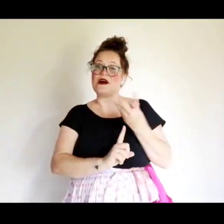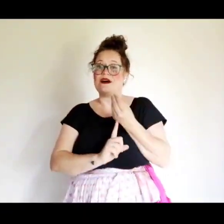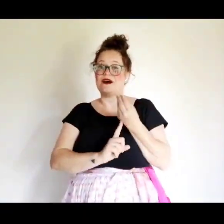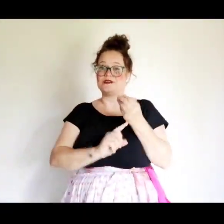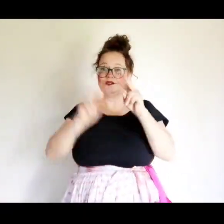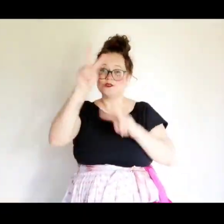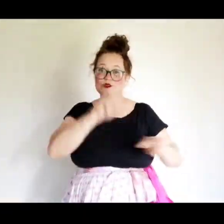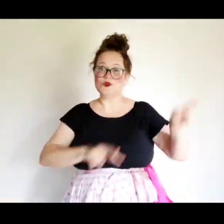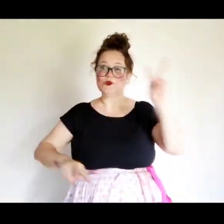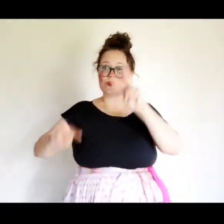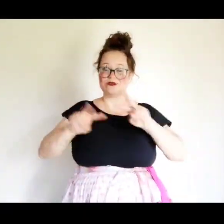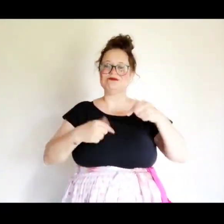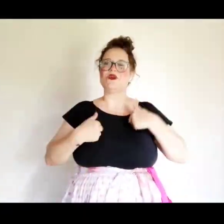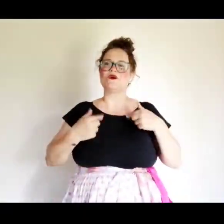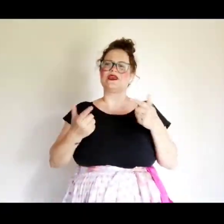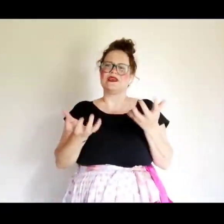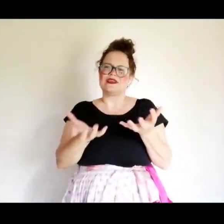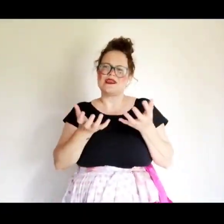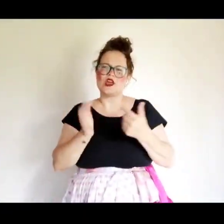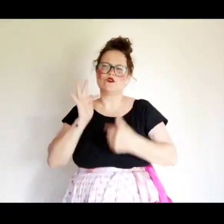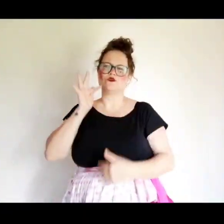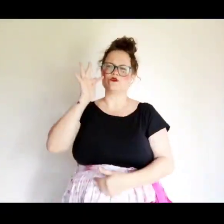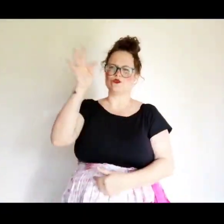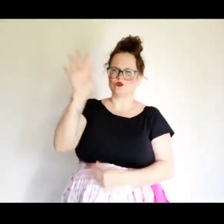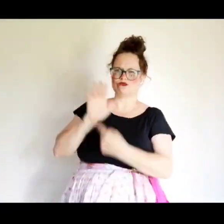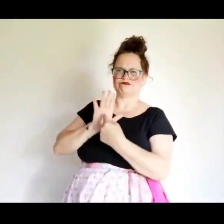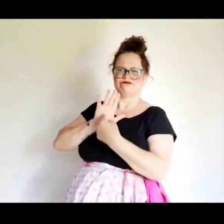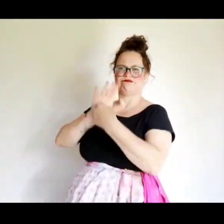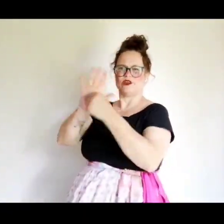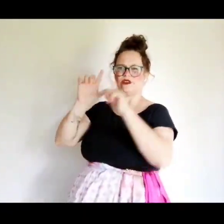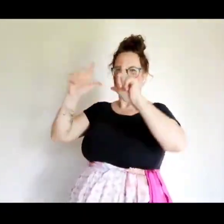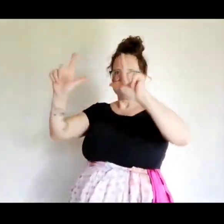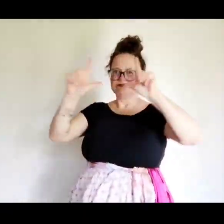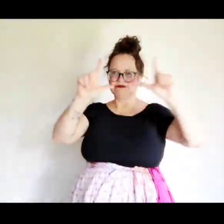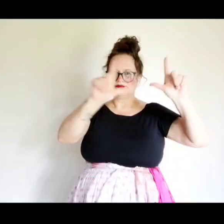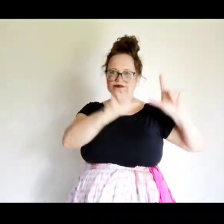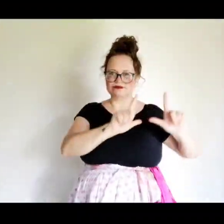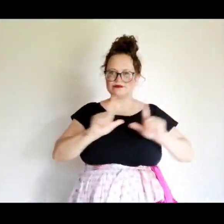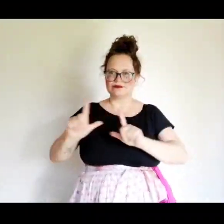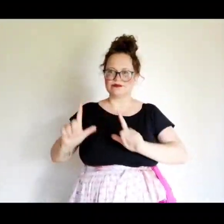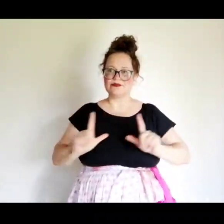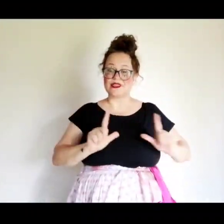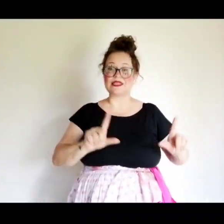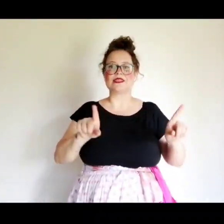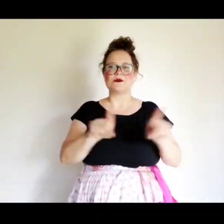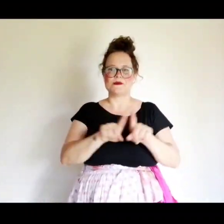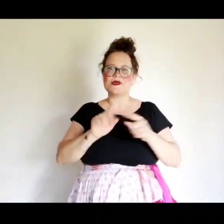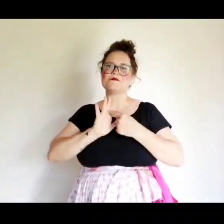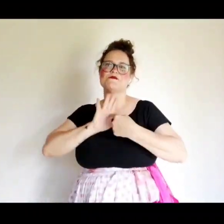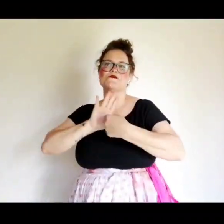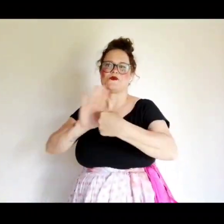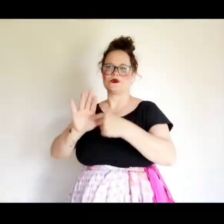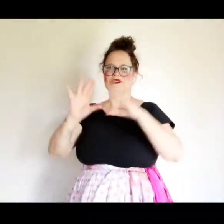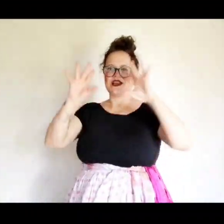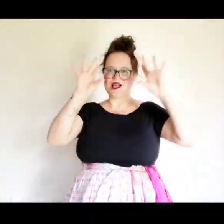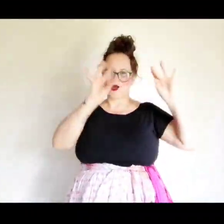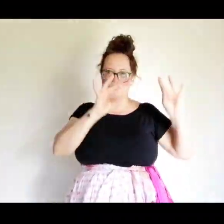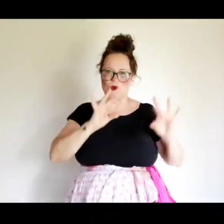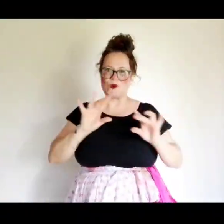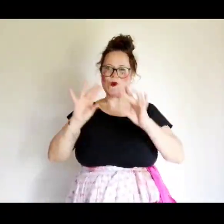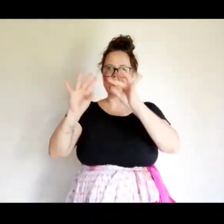quero expor. Quero reproduzir algumas coisas aqui, como essas colagens, ó, dá para ver aqui.